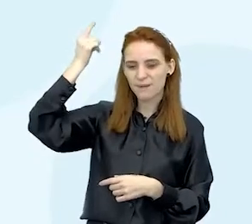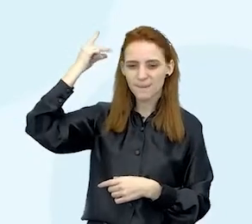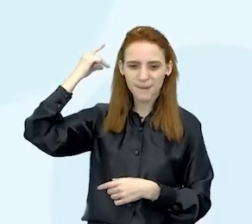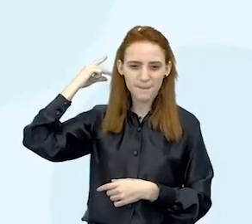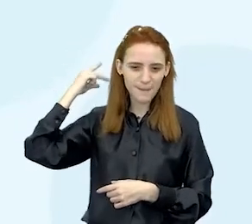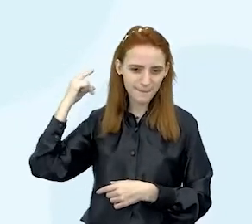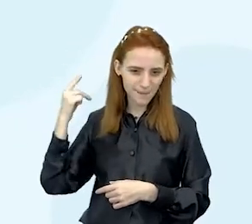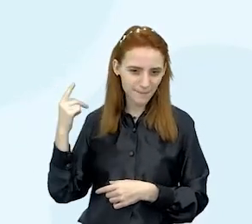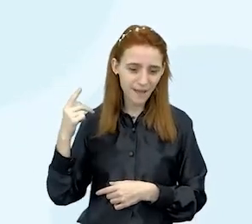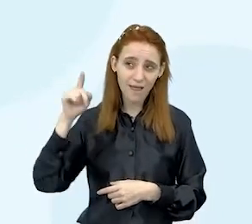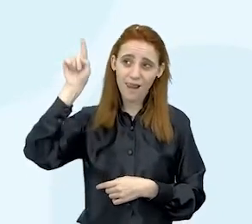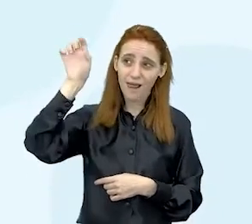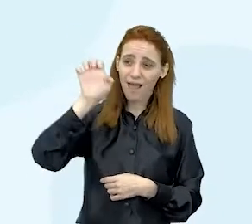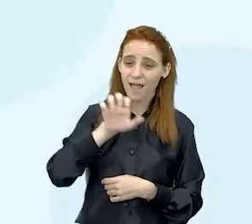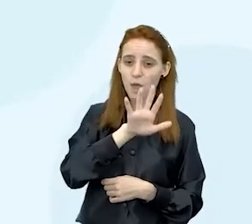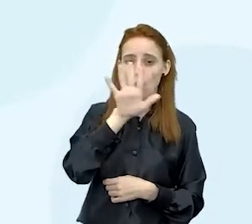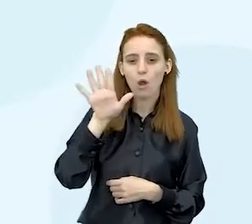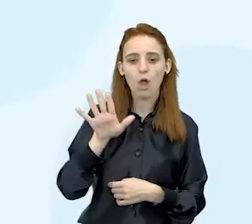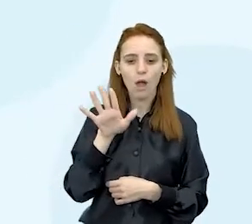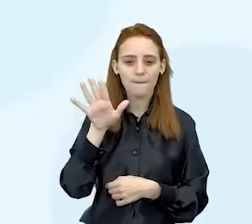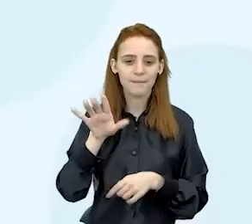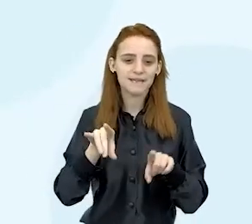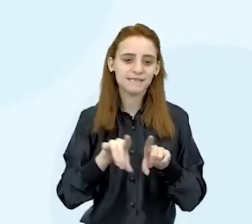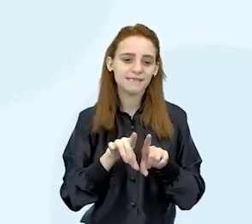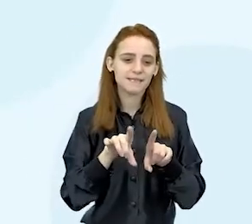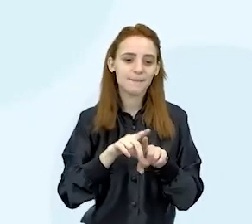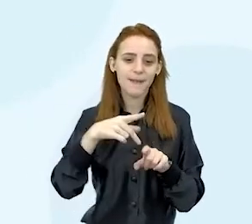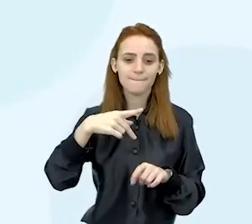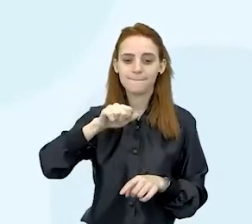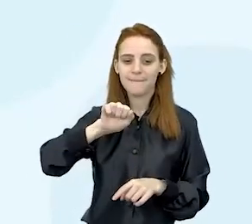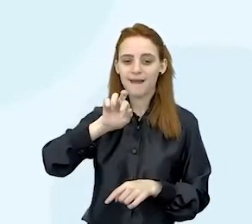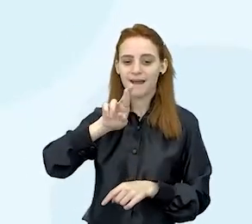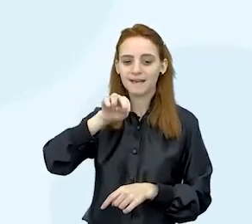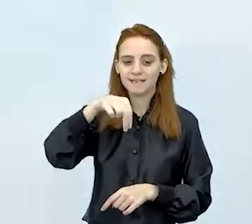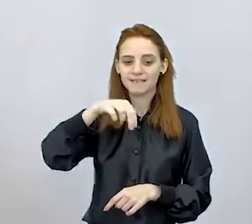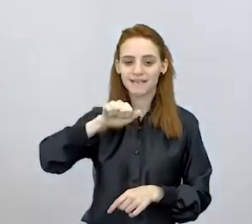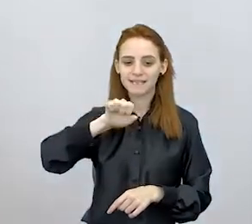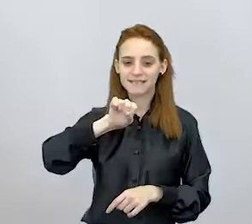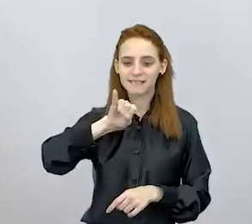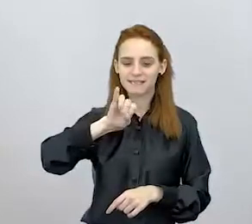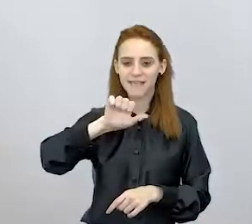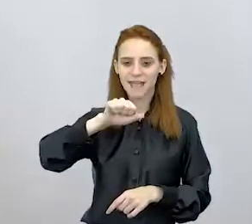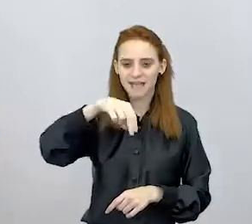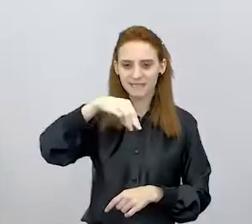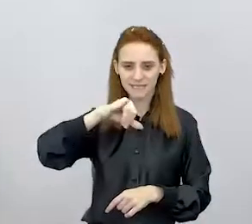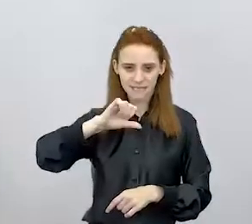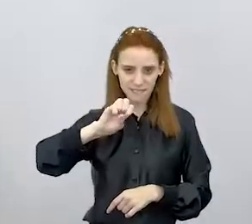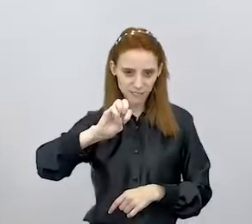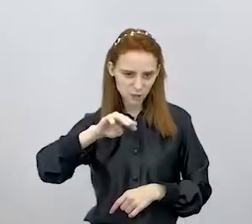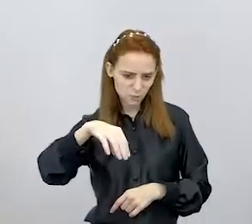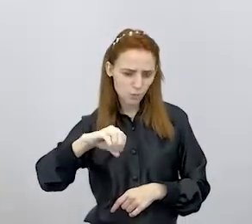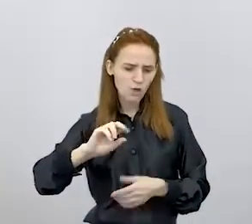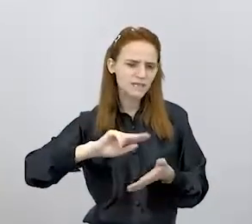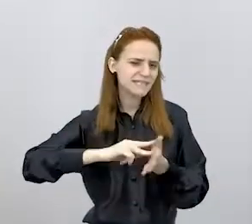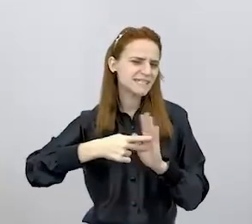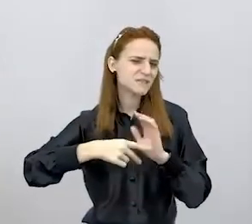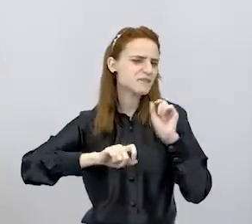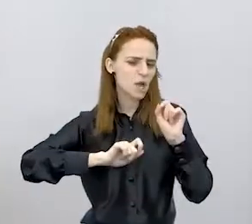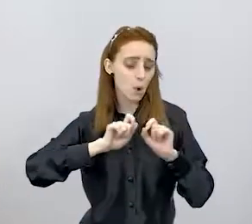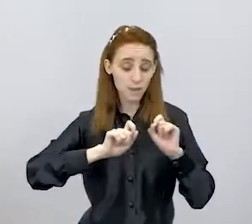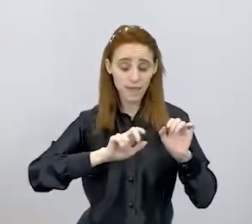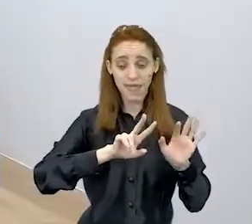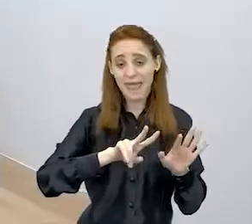artísticas europeias, ao parnasianismo e ao academicismo formal. O que isso quer dizer? Que a Semana de Arte Moderna, professora, eles